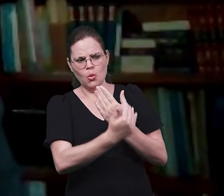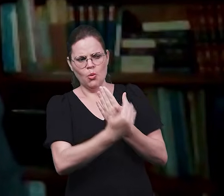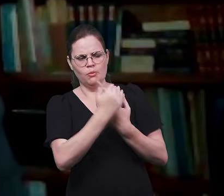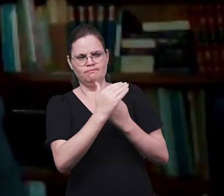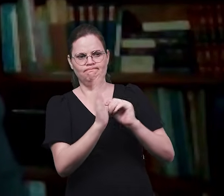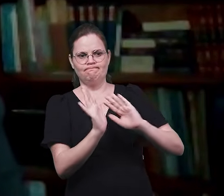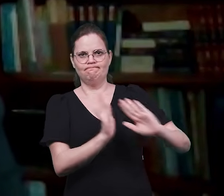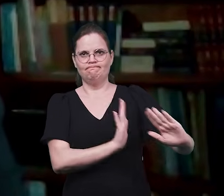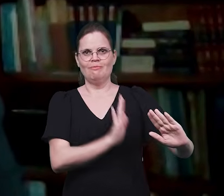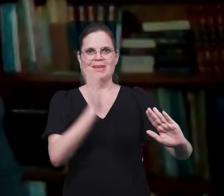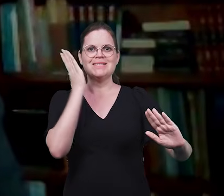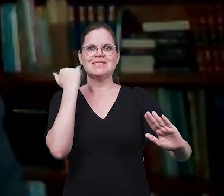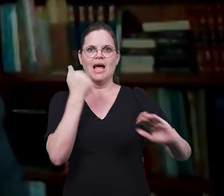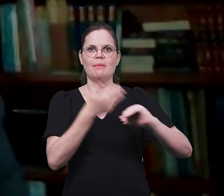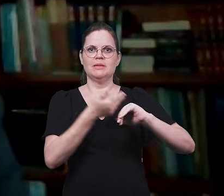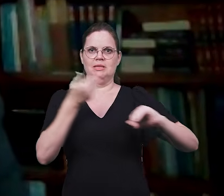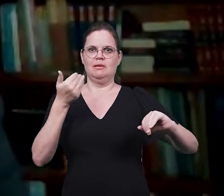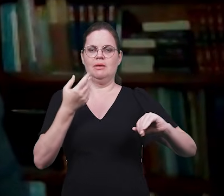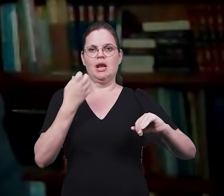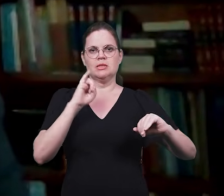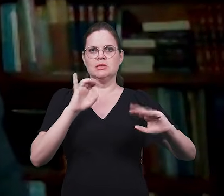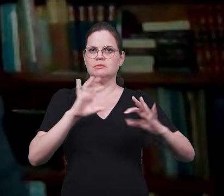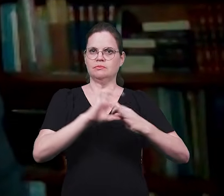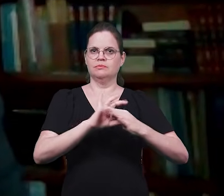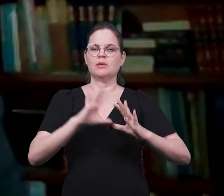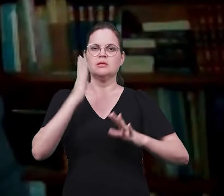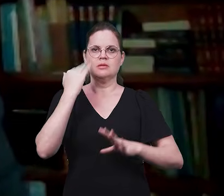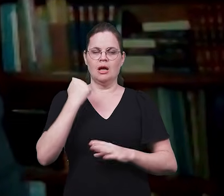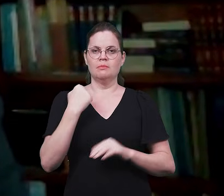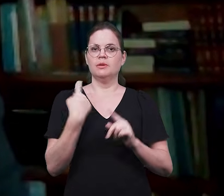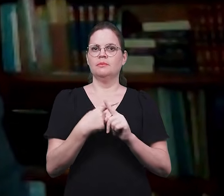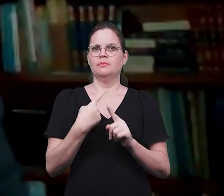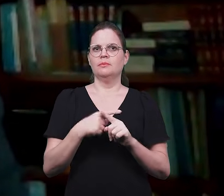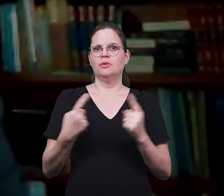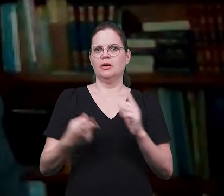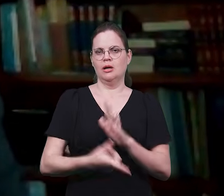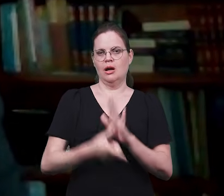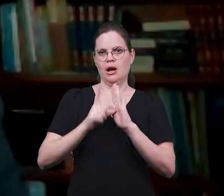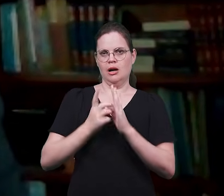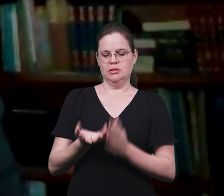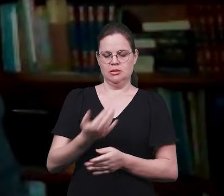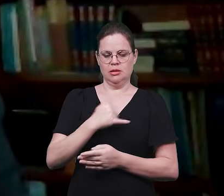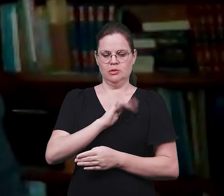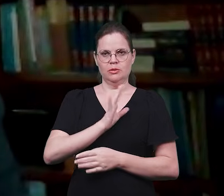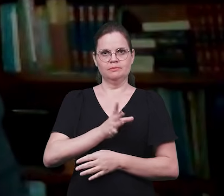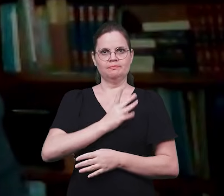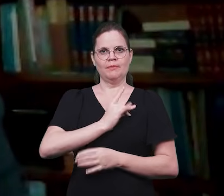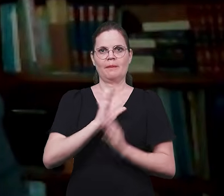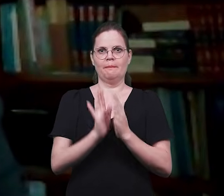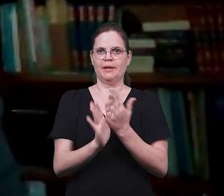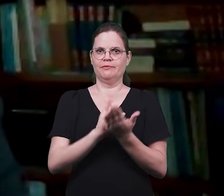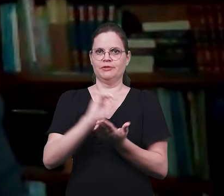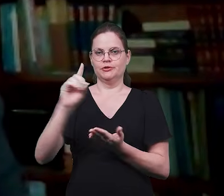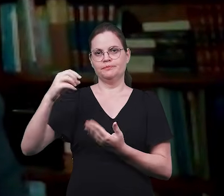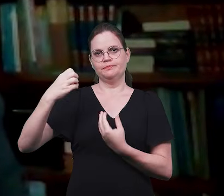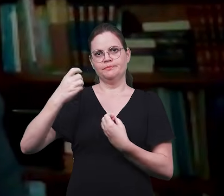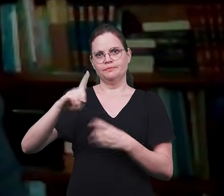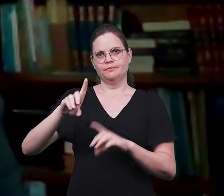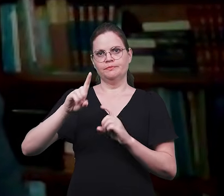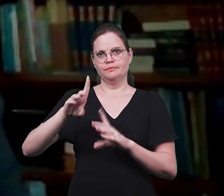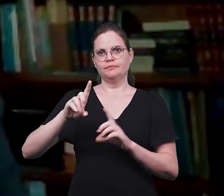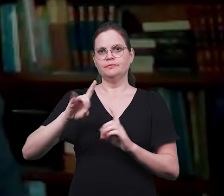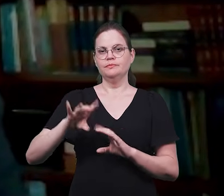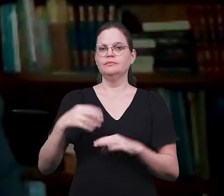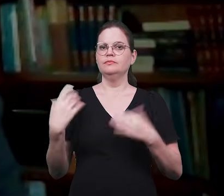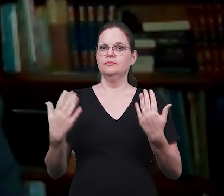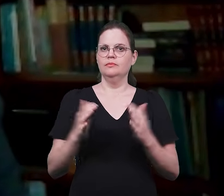um conselho que é dado, a situação dele em relação àquele ponto, porque a palavra já operou no coração dele. Então,